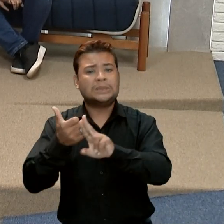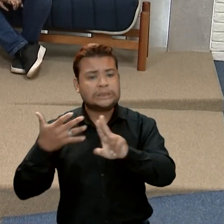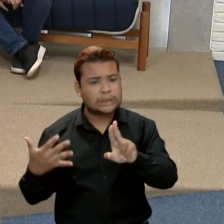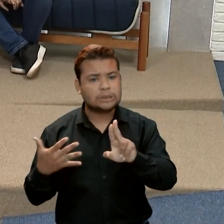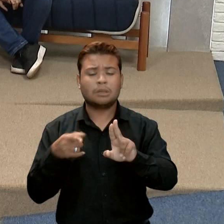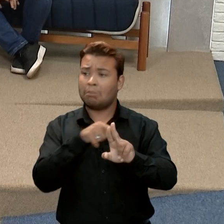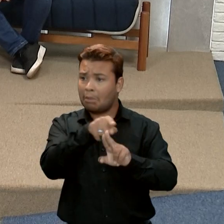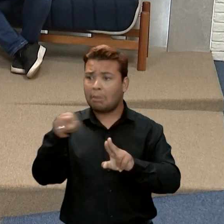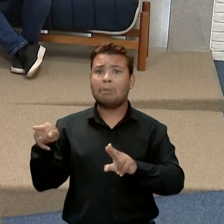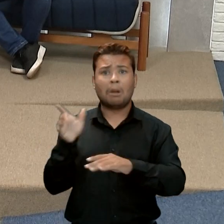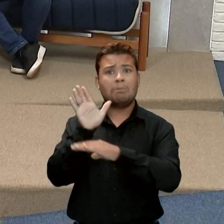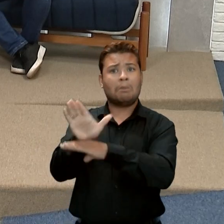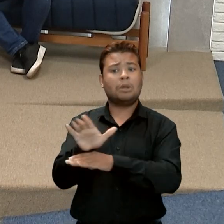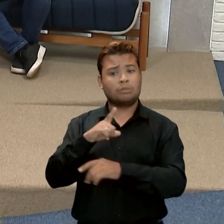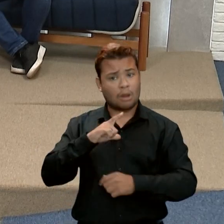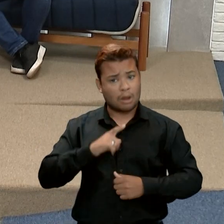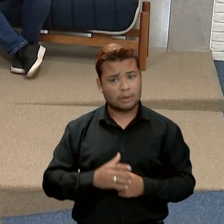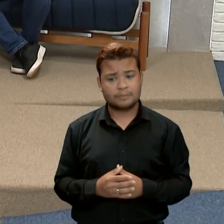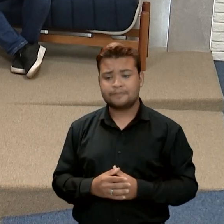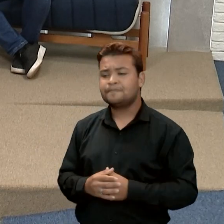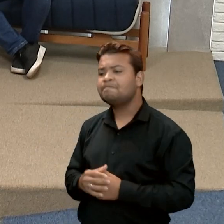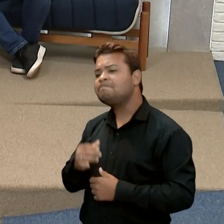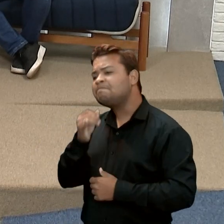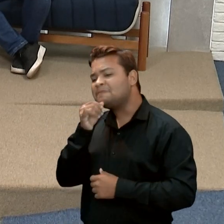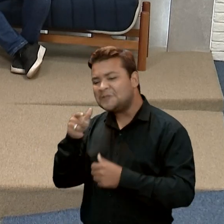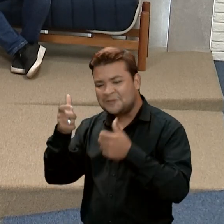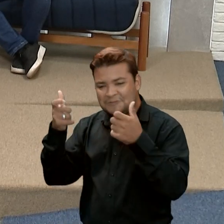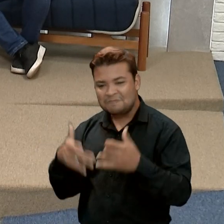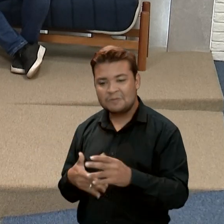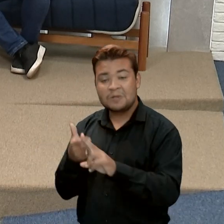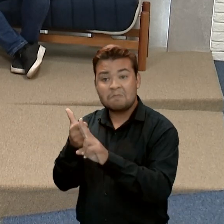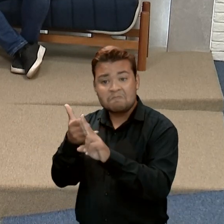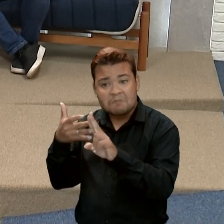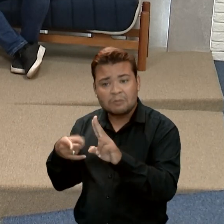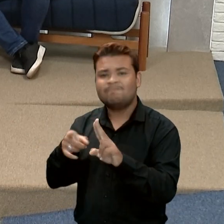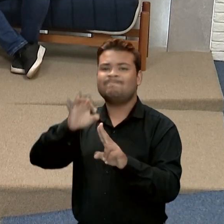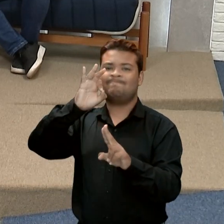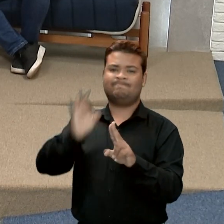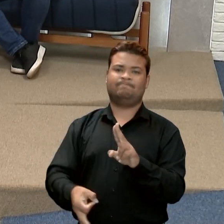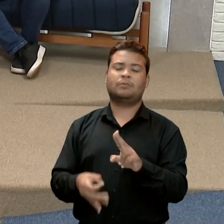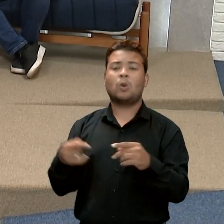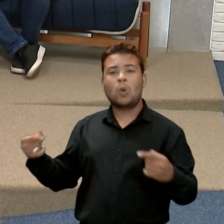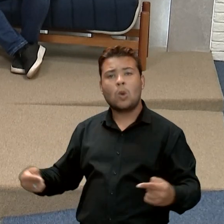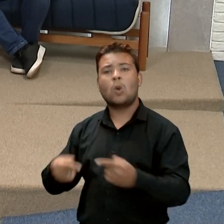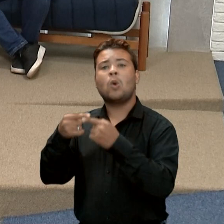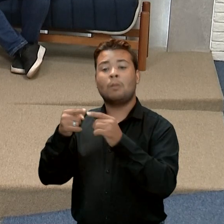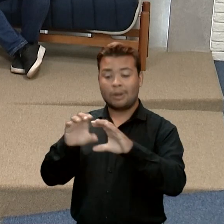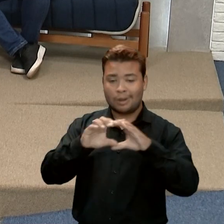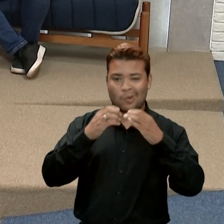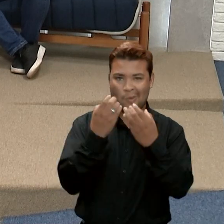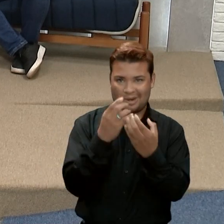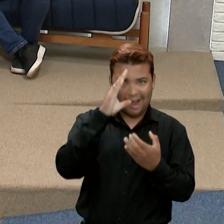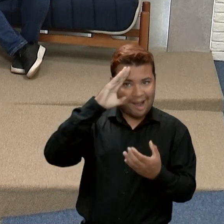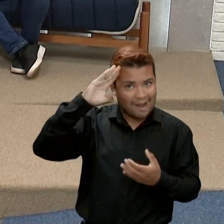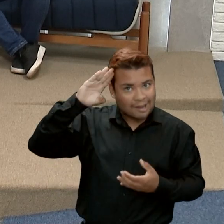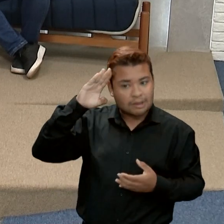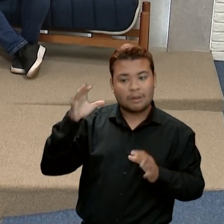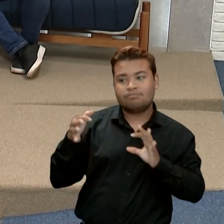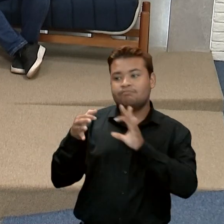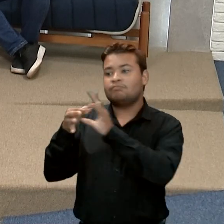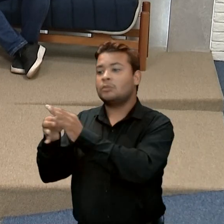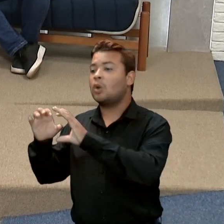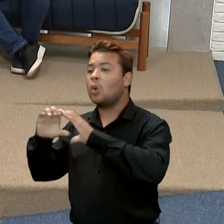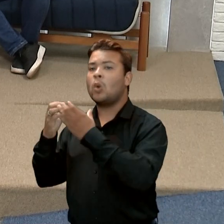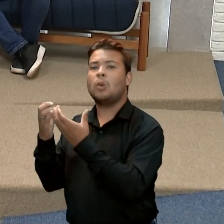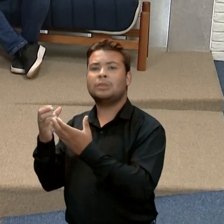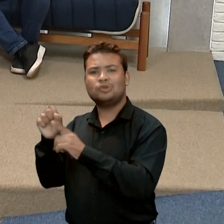Quando a gente fala de extensão, é justamente essa comunicação da comunidade acadêmica junto à